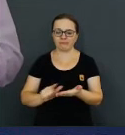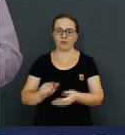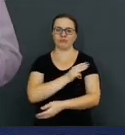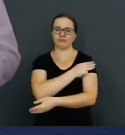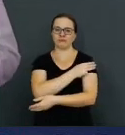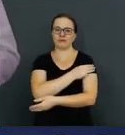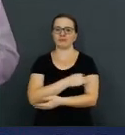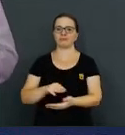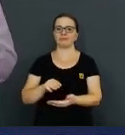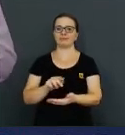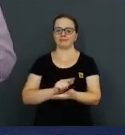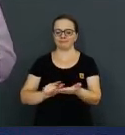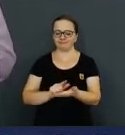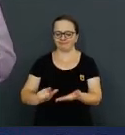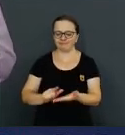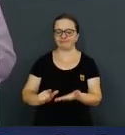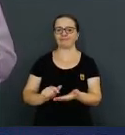sujo que tem também, tá bom?